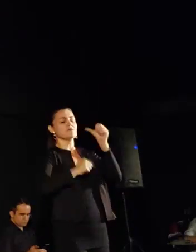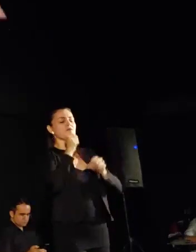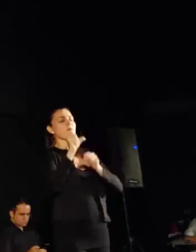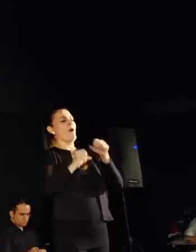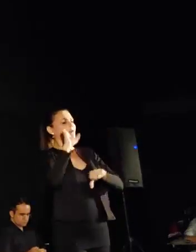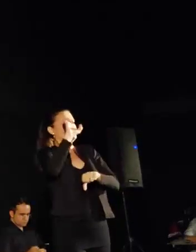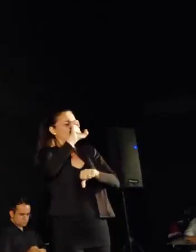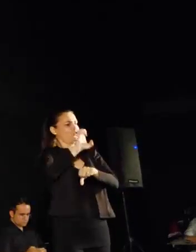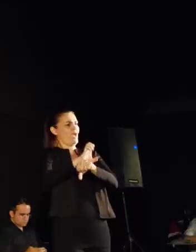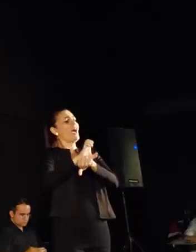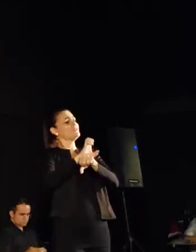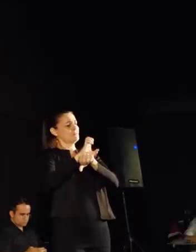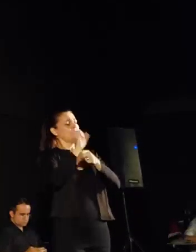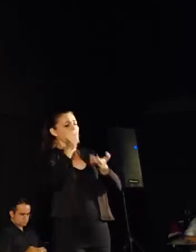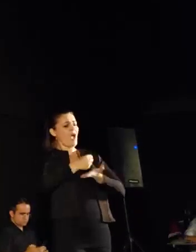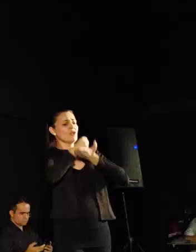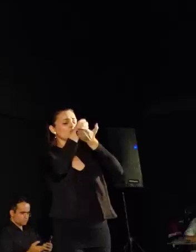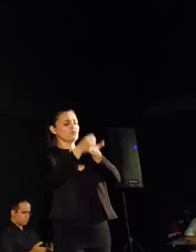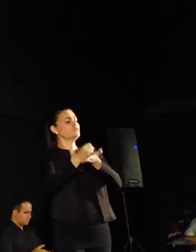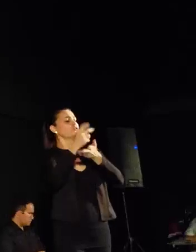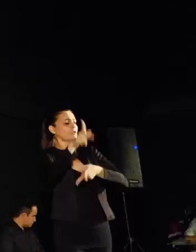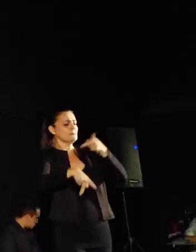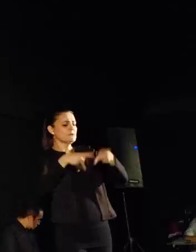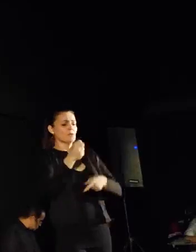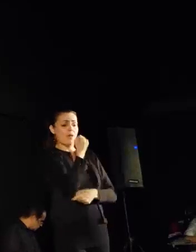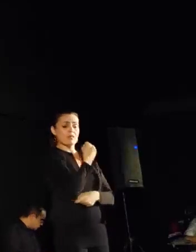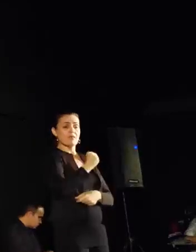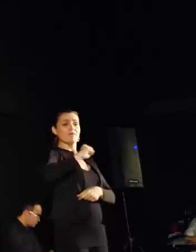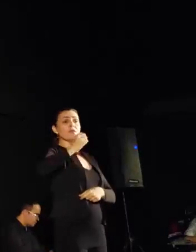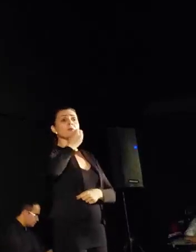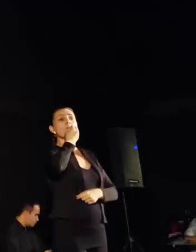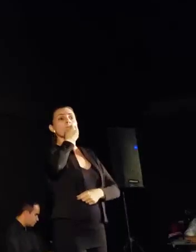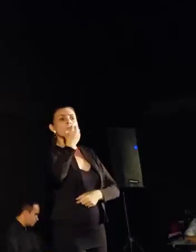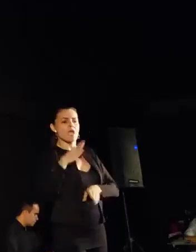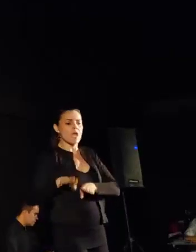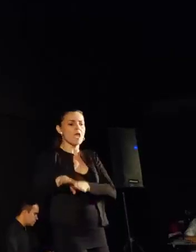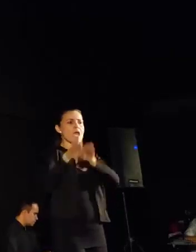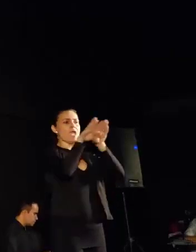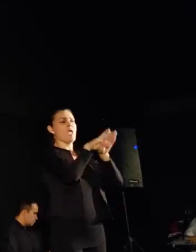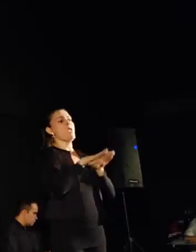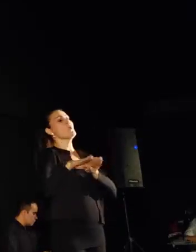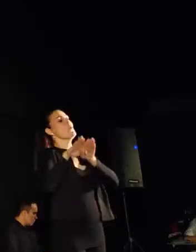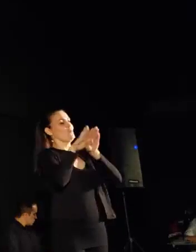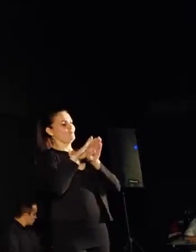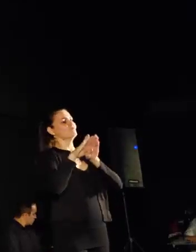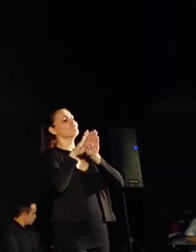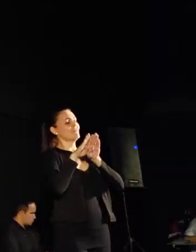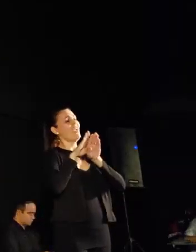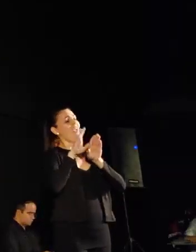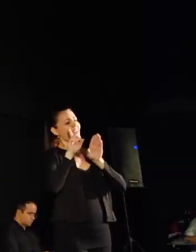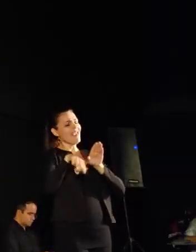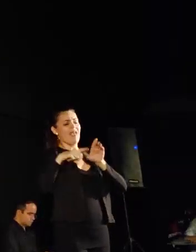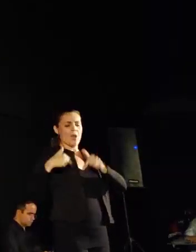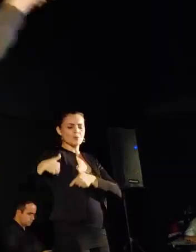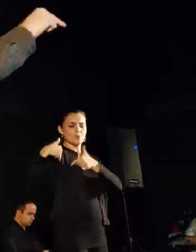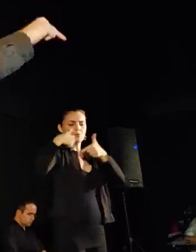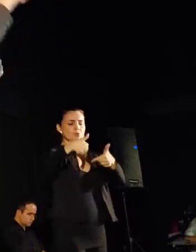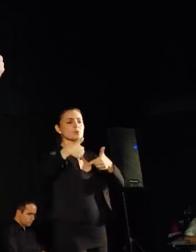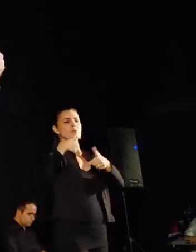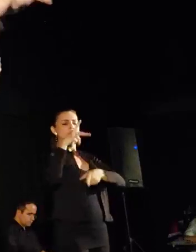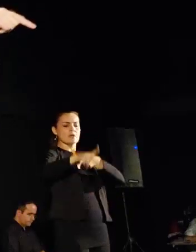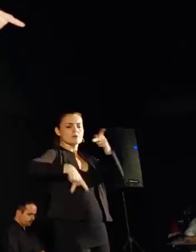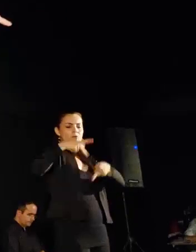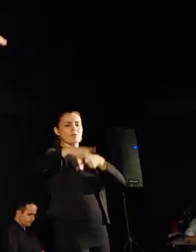que age de maneira para defender o bem comum, no sentido mais forte do termo, que luta para que as